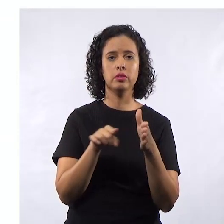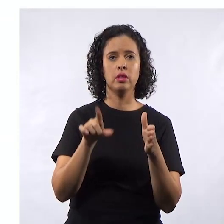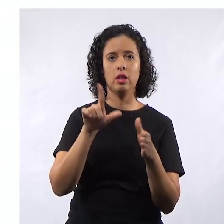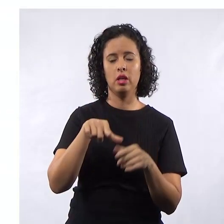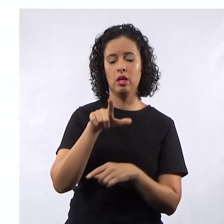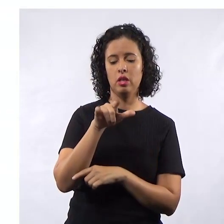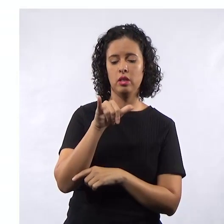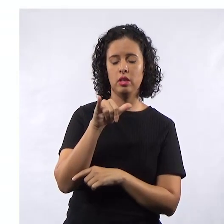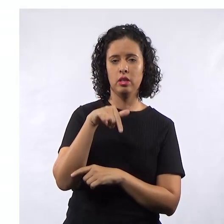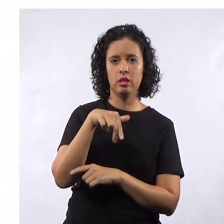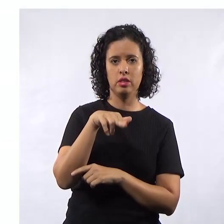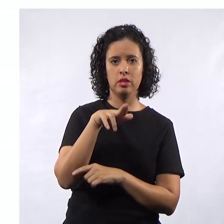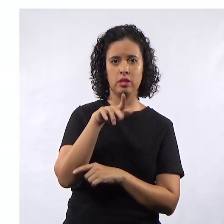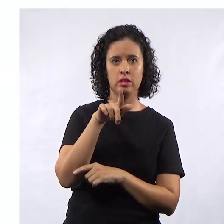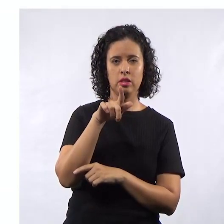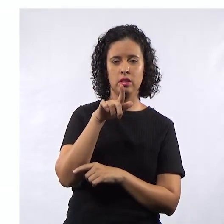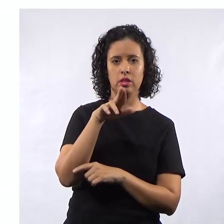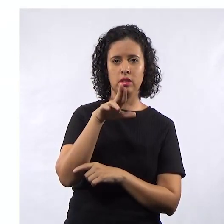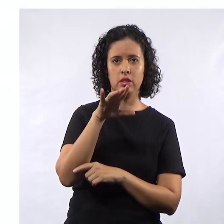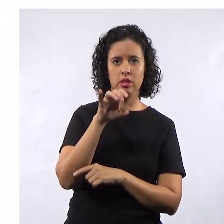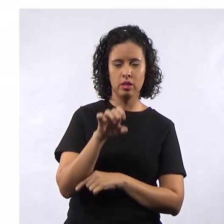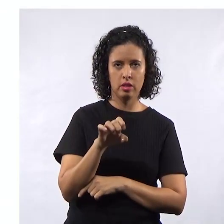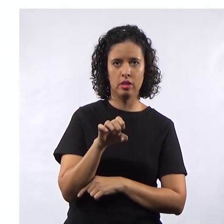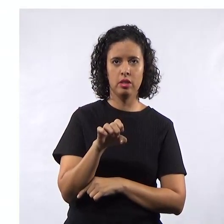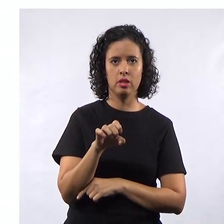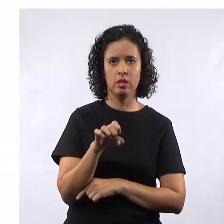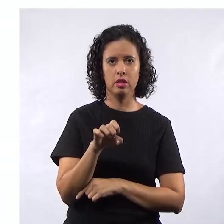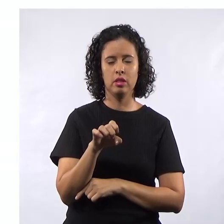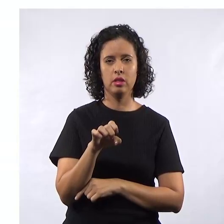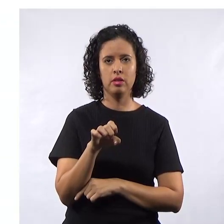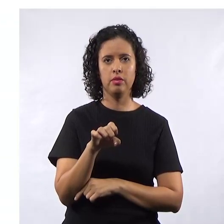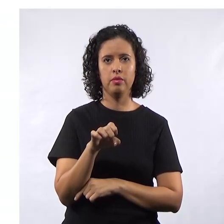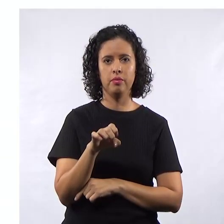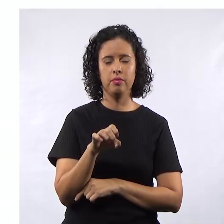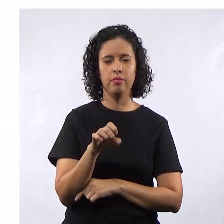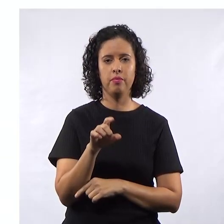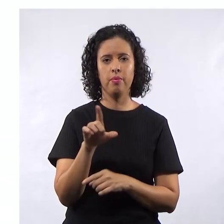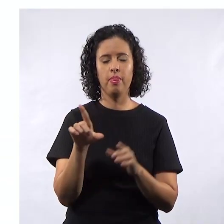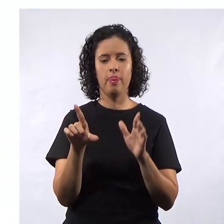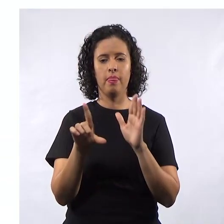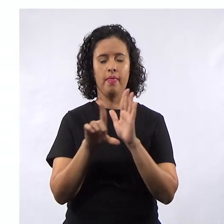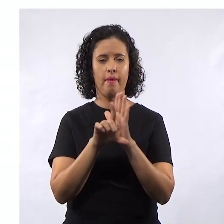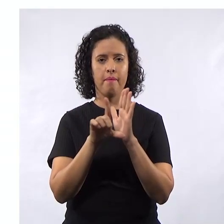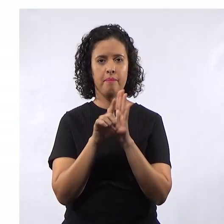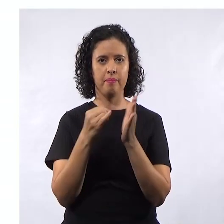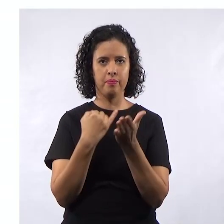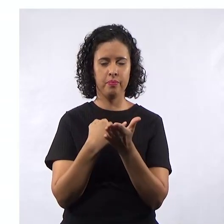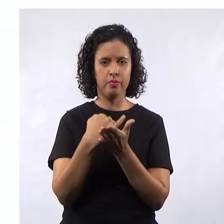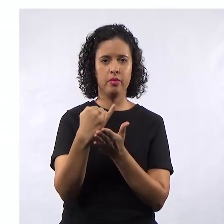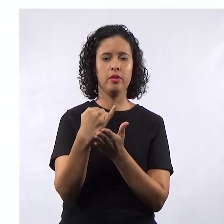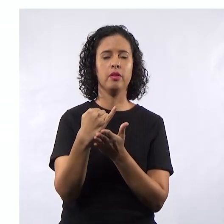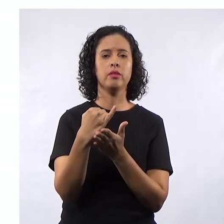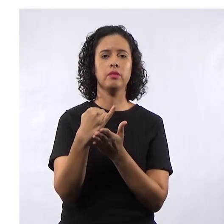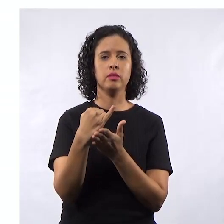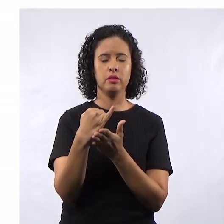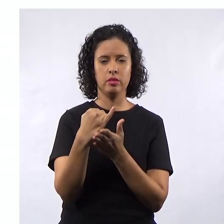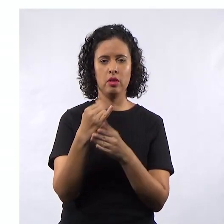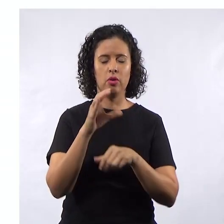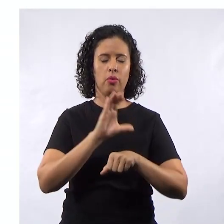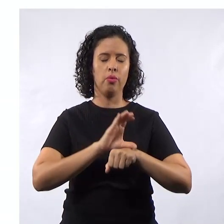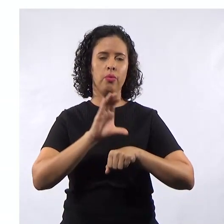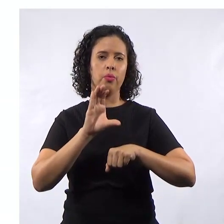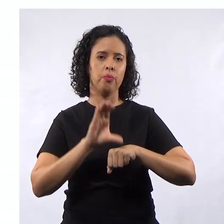a LIC, tá, pessoal? Era a LIC, que era a Lei de Introdução ao Código Civil,